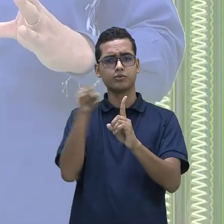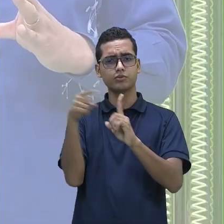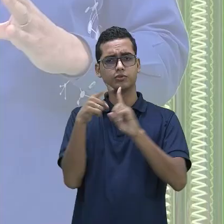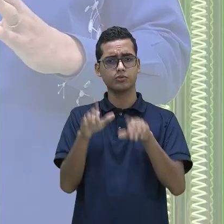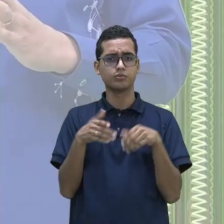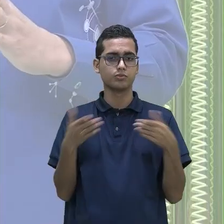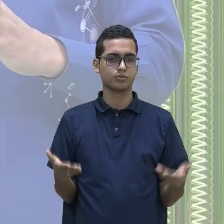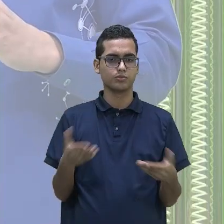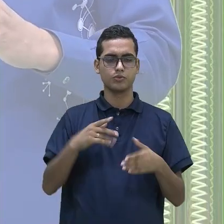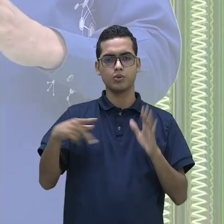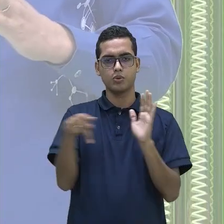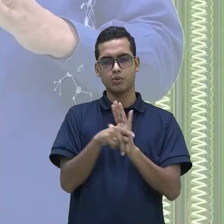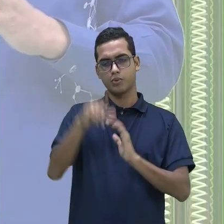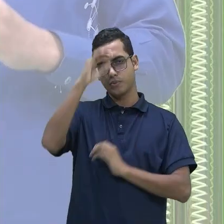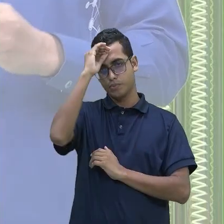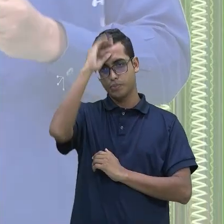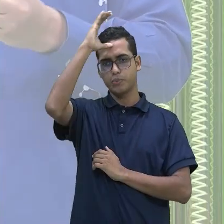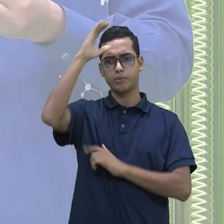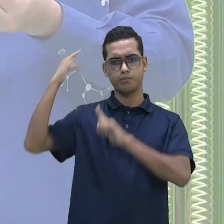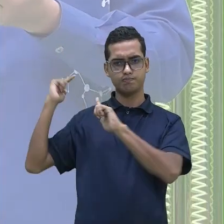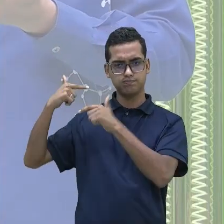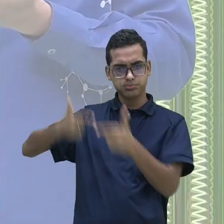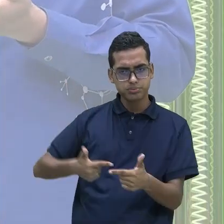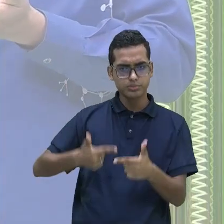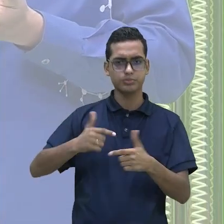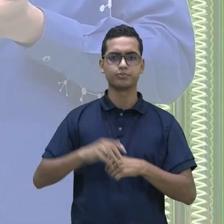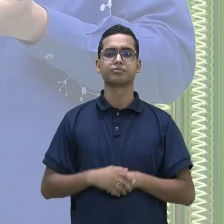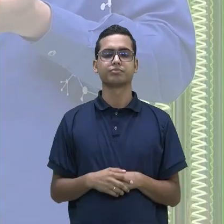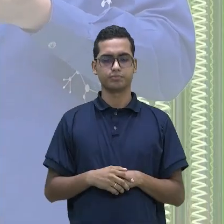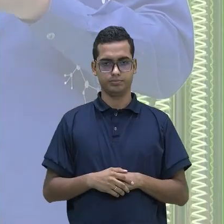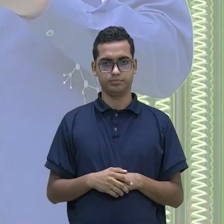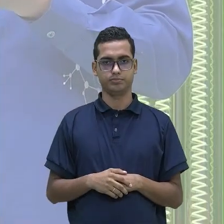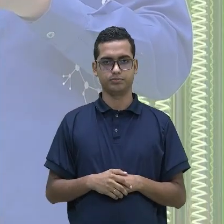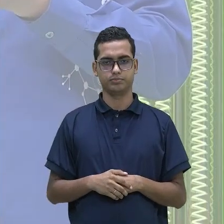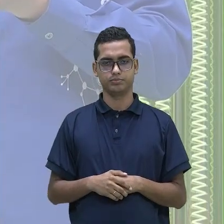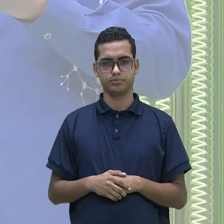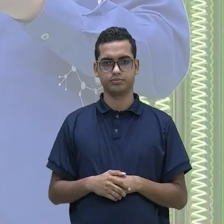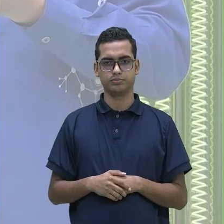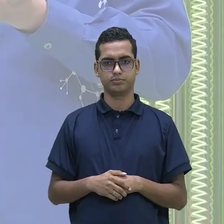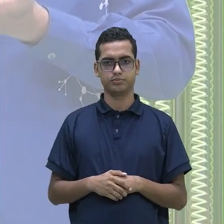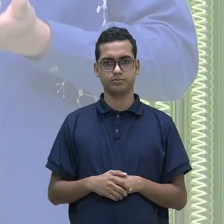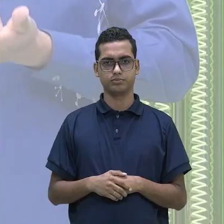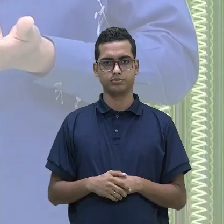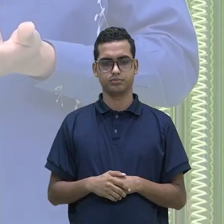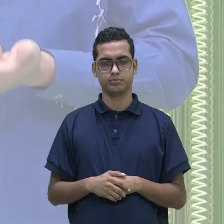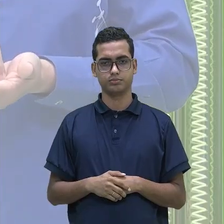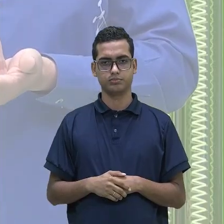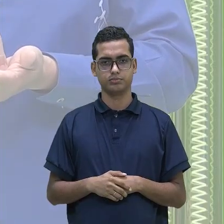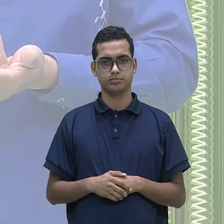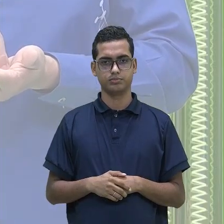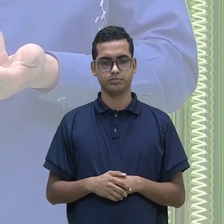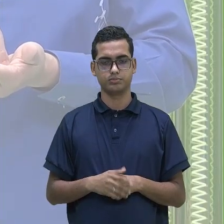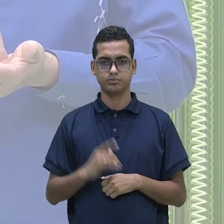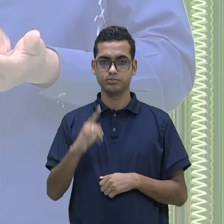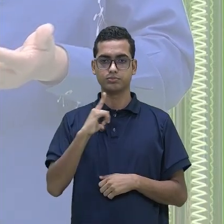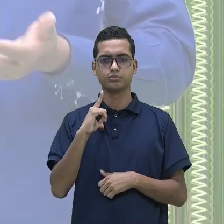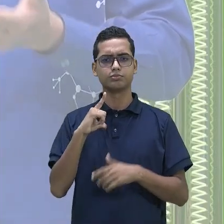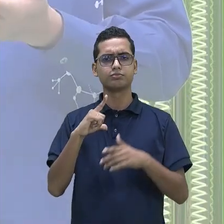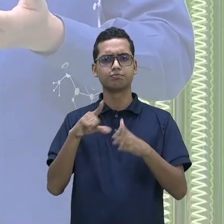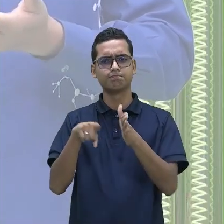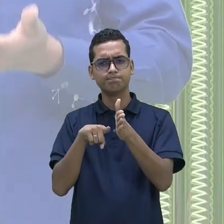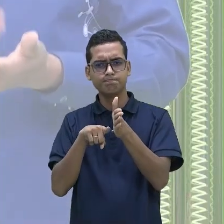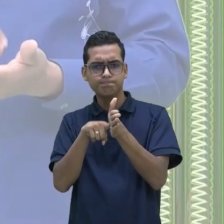partir desses conhecimentos tradicionais, eles foram, digamos assim, foram realizadas pesquisas